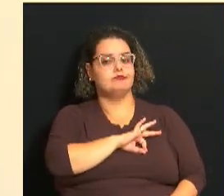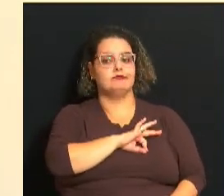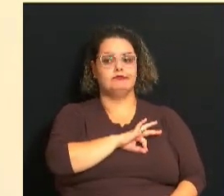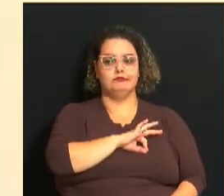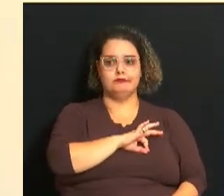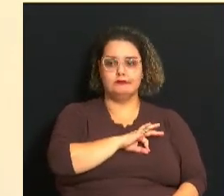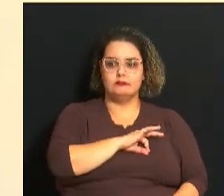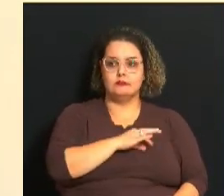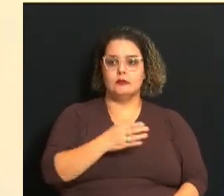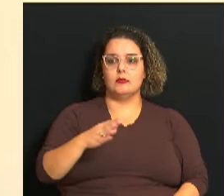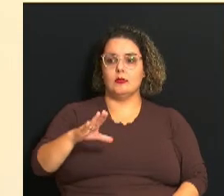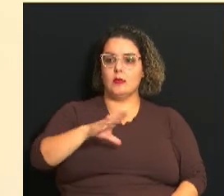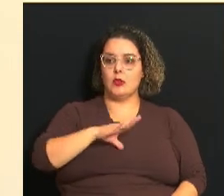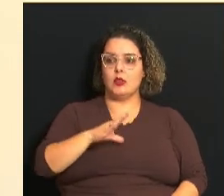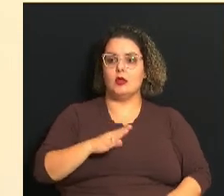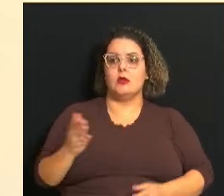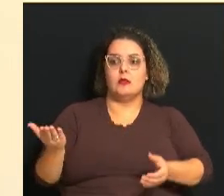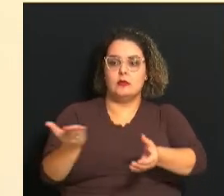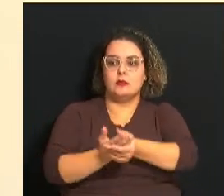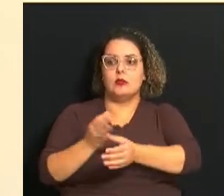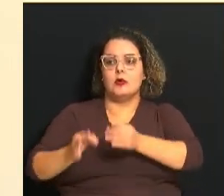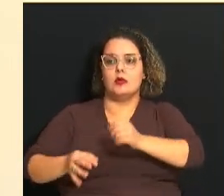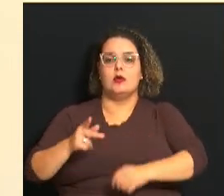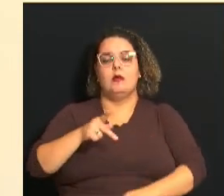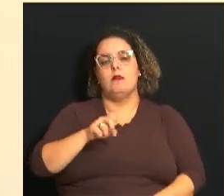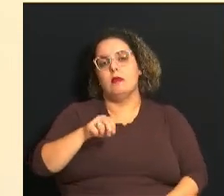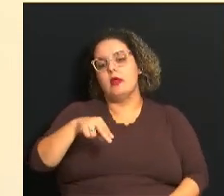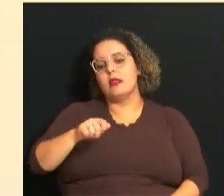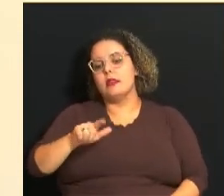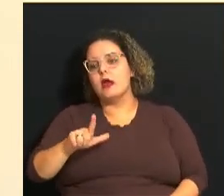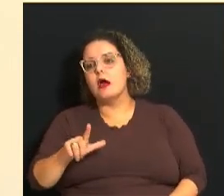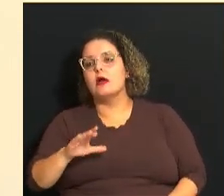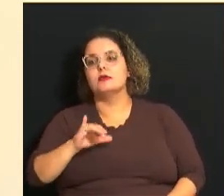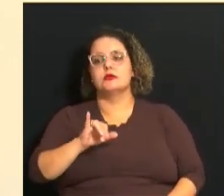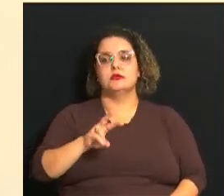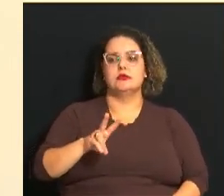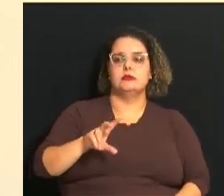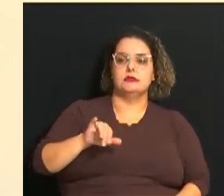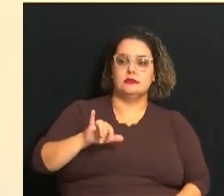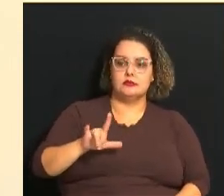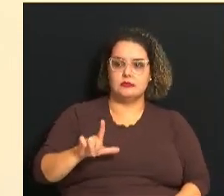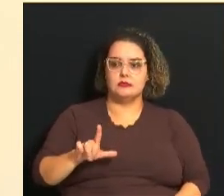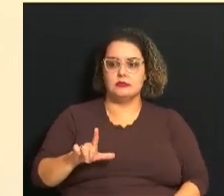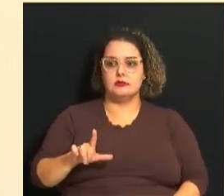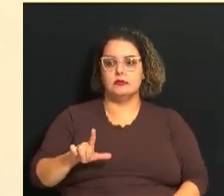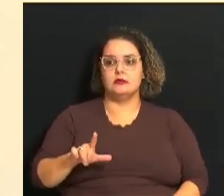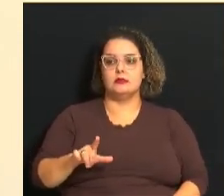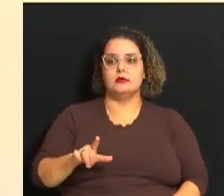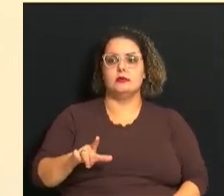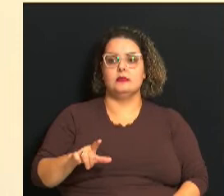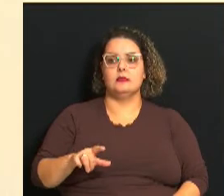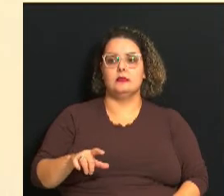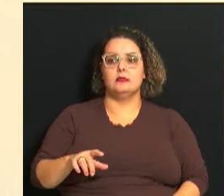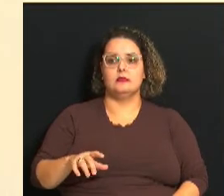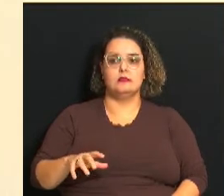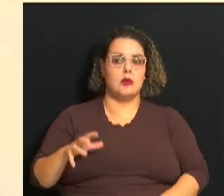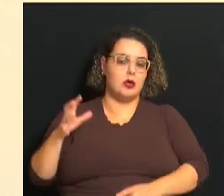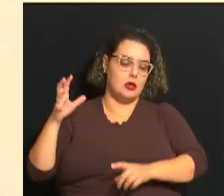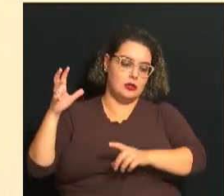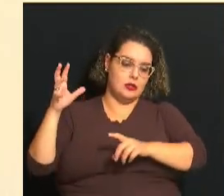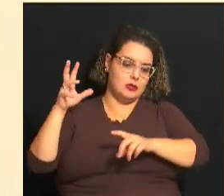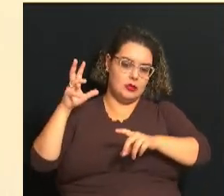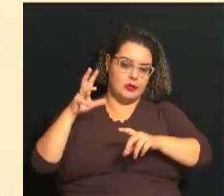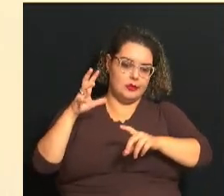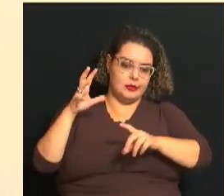entra com ações judiciais na Esfera penal esfera civil é não bastasse criminalizar o movimento político